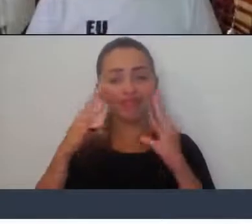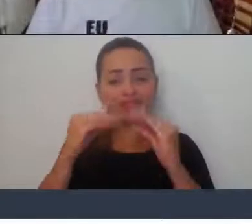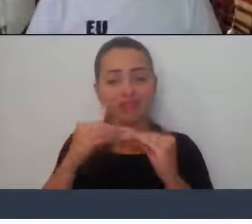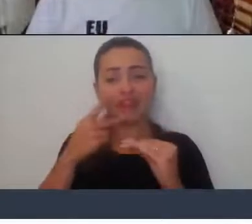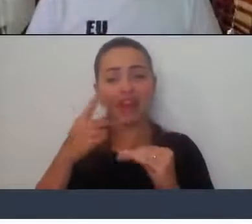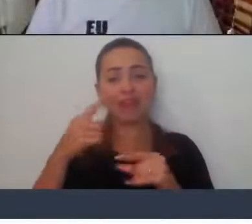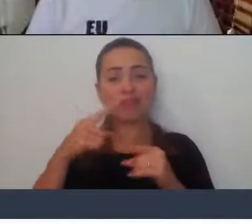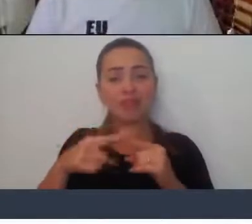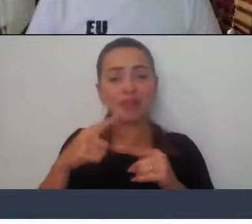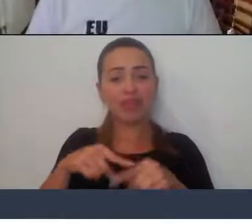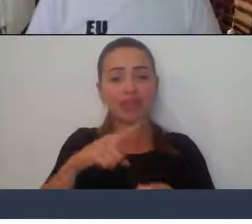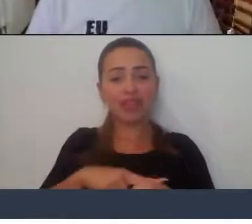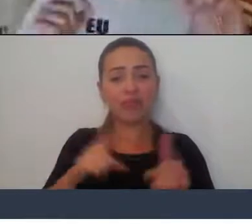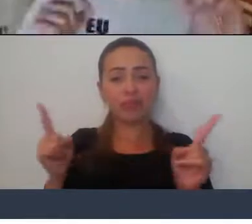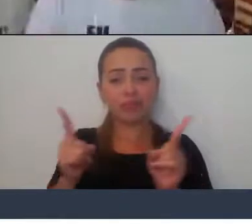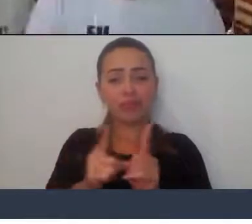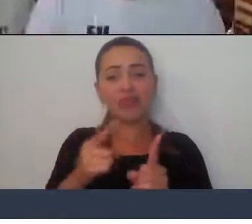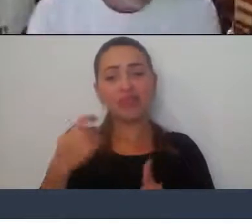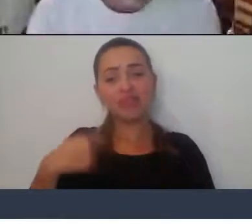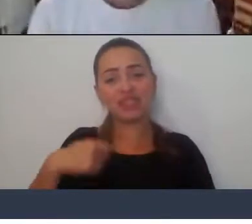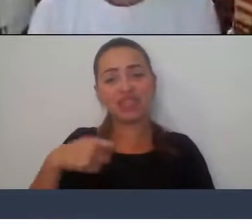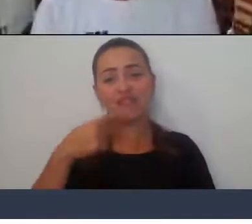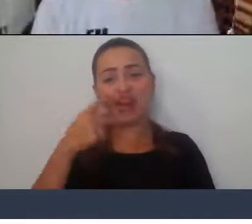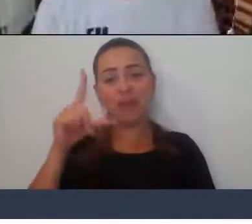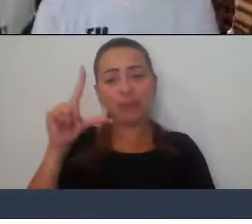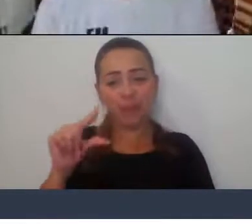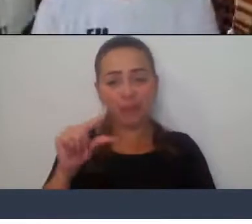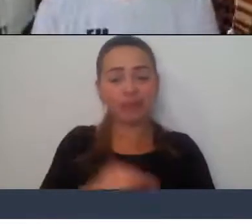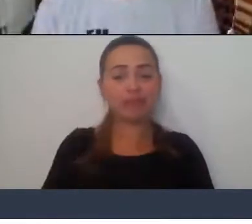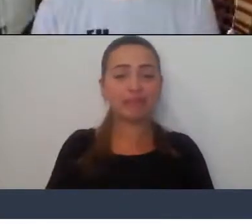tempo do vídeo a gente fala pouco para ser ouvido.